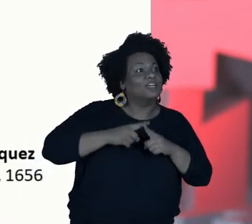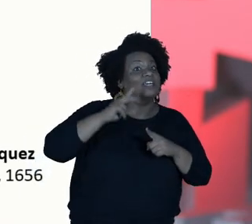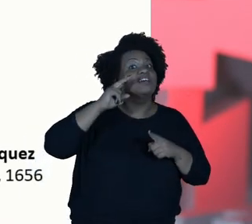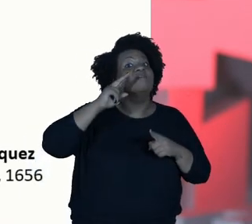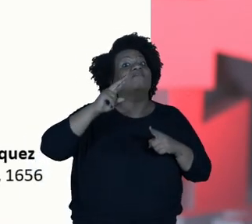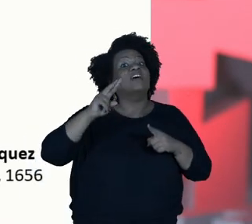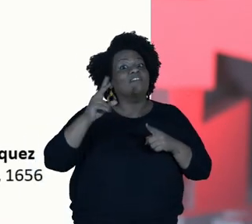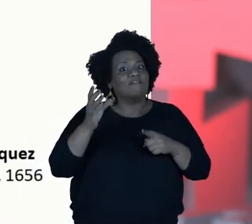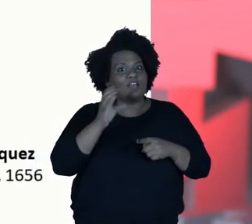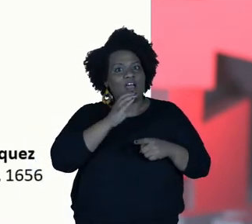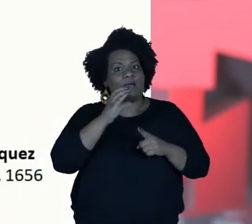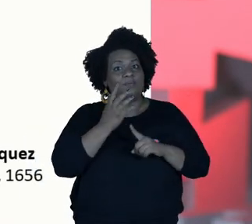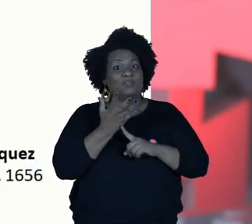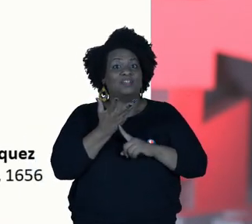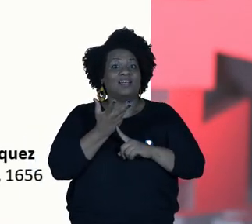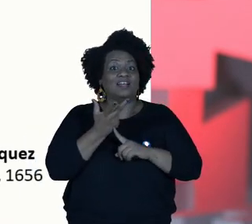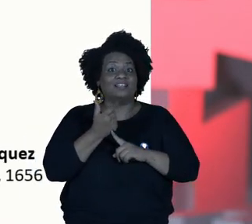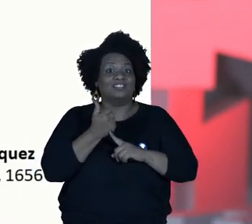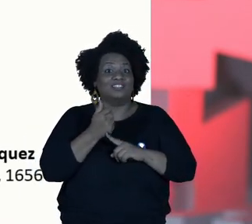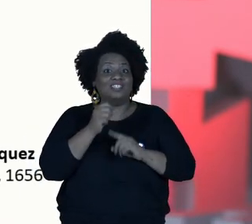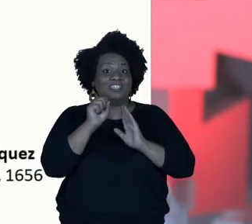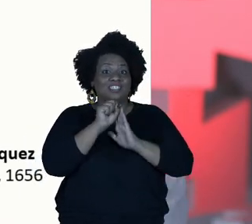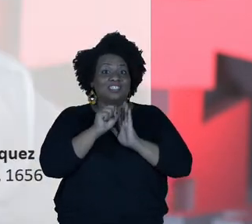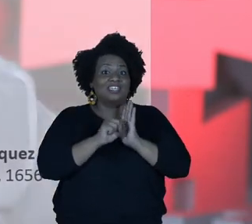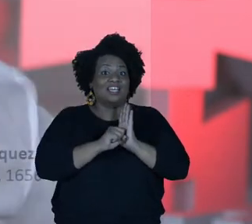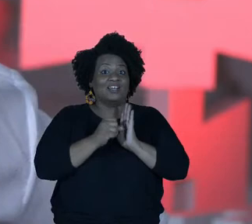arte moderna, século XX.